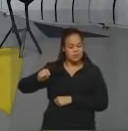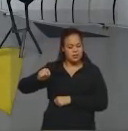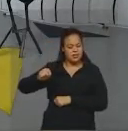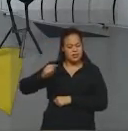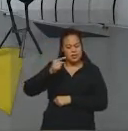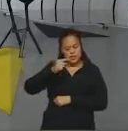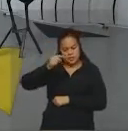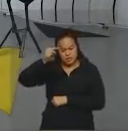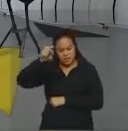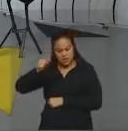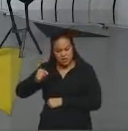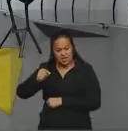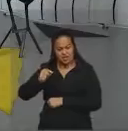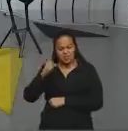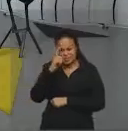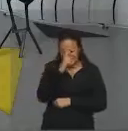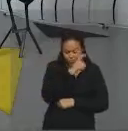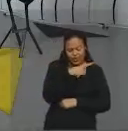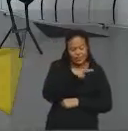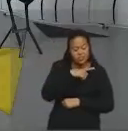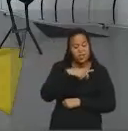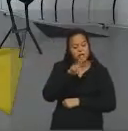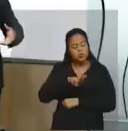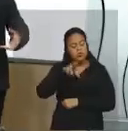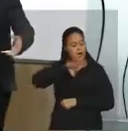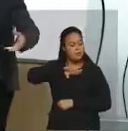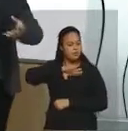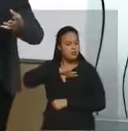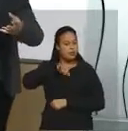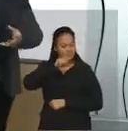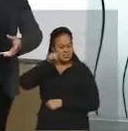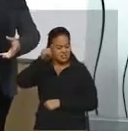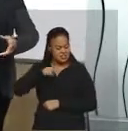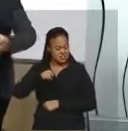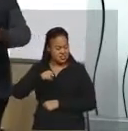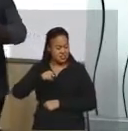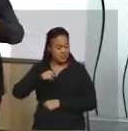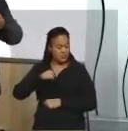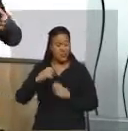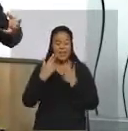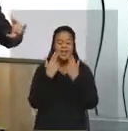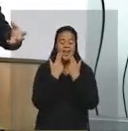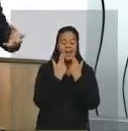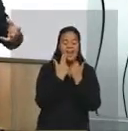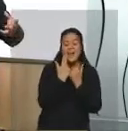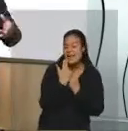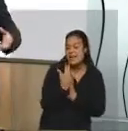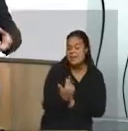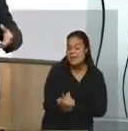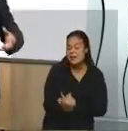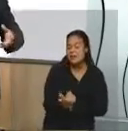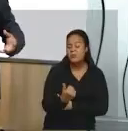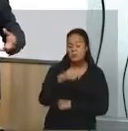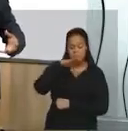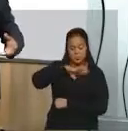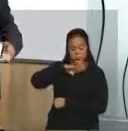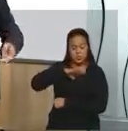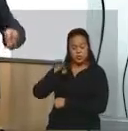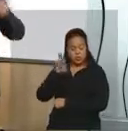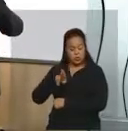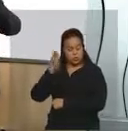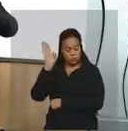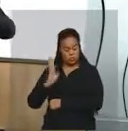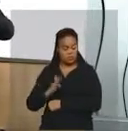Com porquês, né? O uso dos porquês, porque em língua portuguesa brasileira, a língua portuguesa que nós usamos aqui no